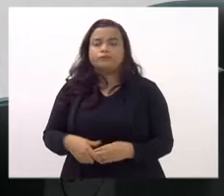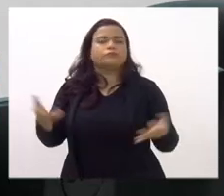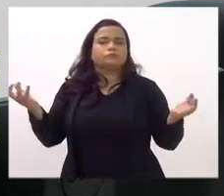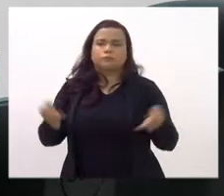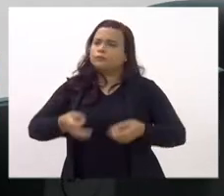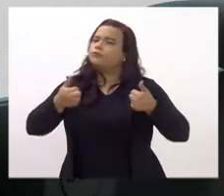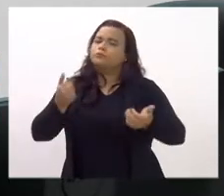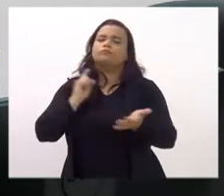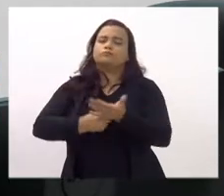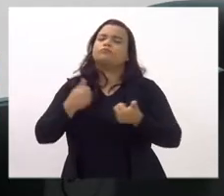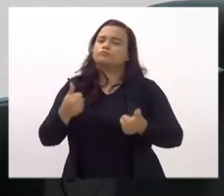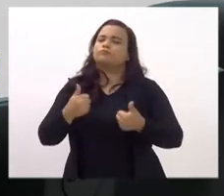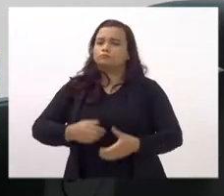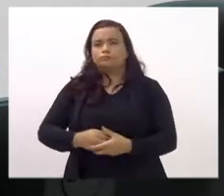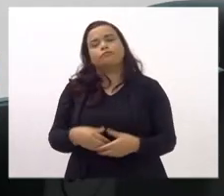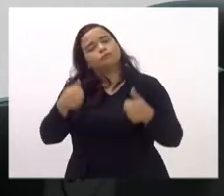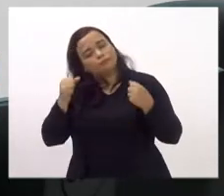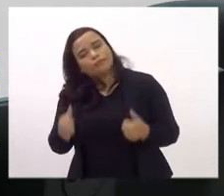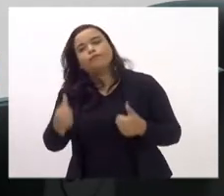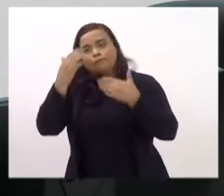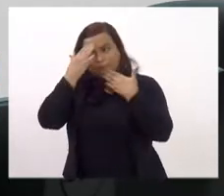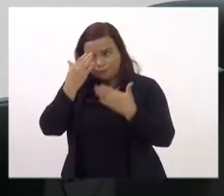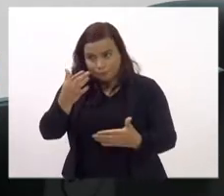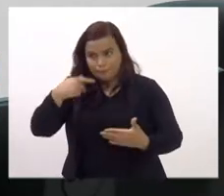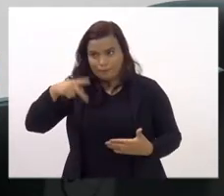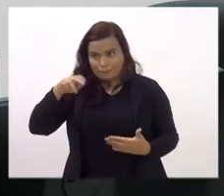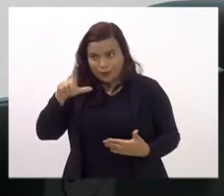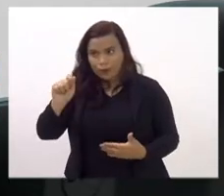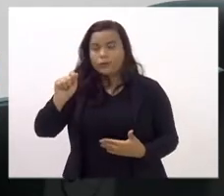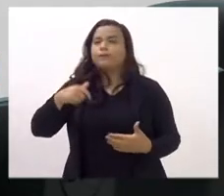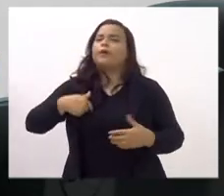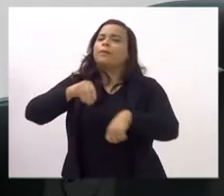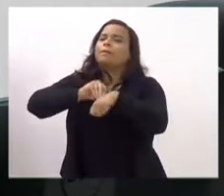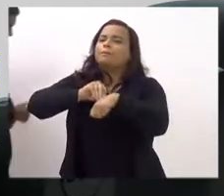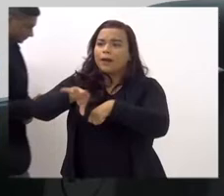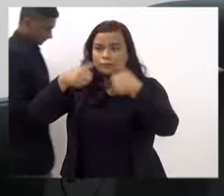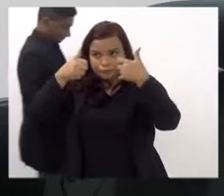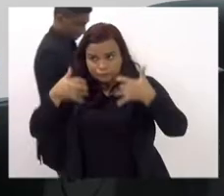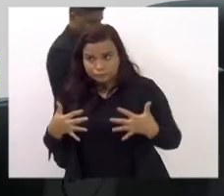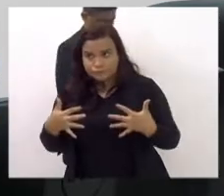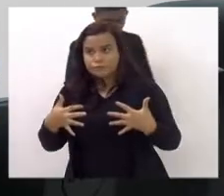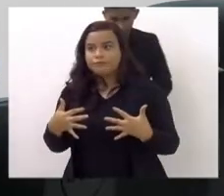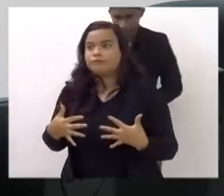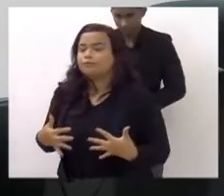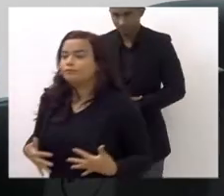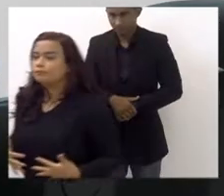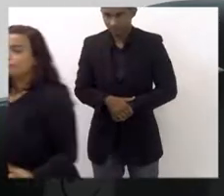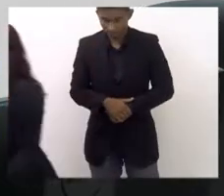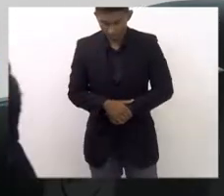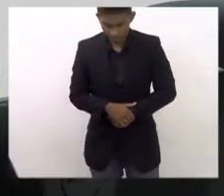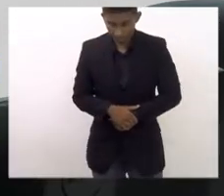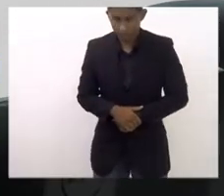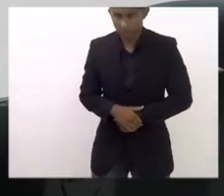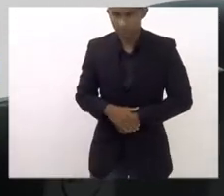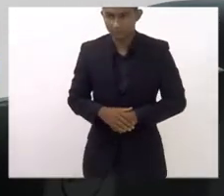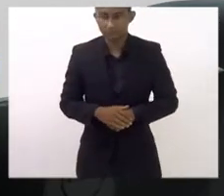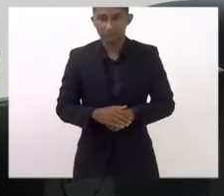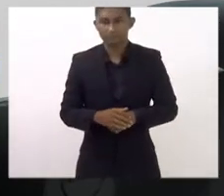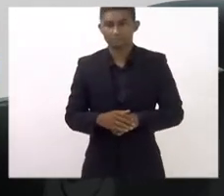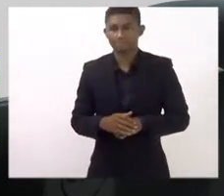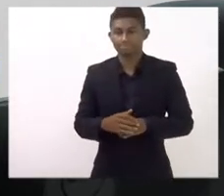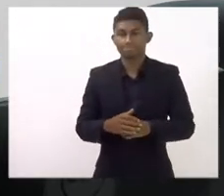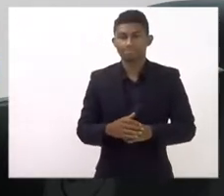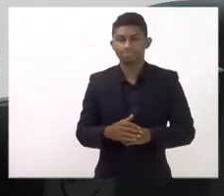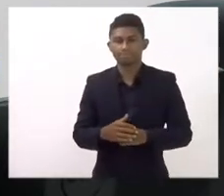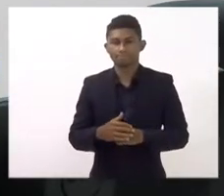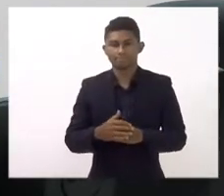Perfeitamente, deputado. Obrigado, Paula. Então, vou passar a palavra para a vice-reitora de extensão do Instituto Federal do